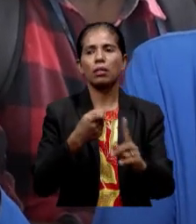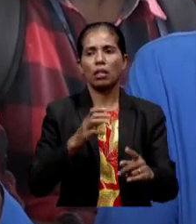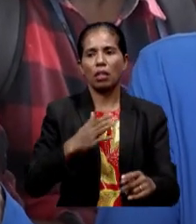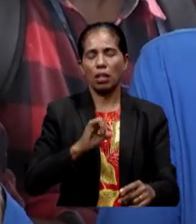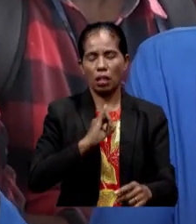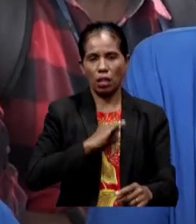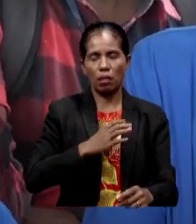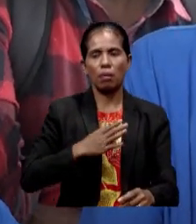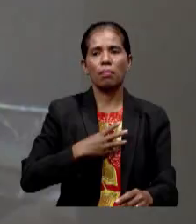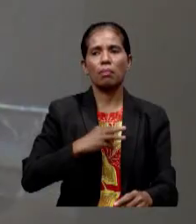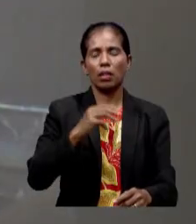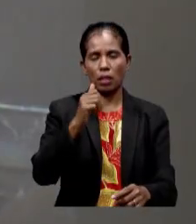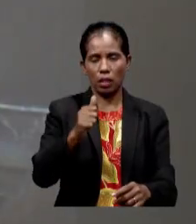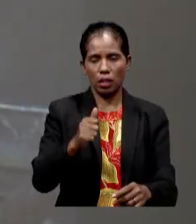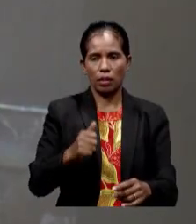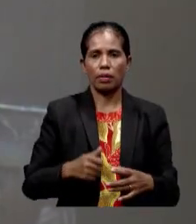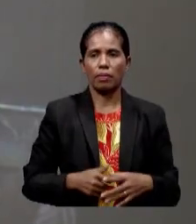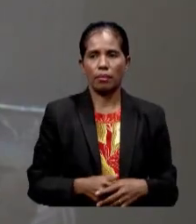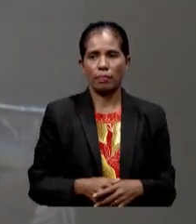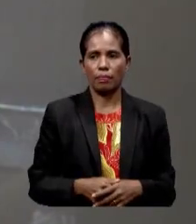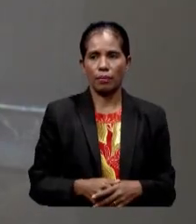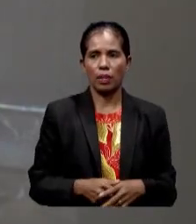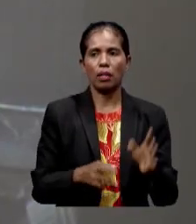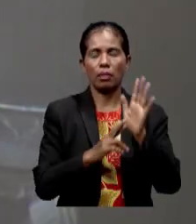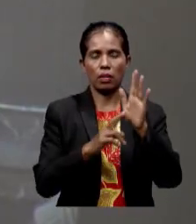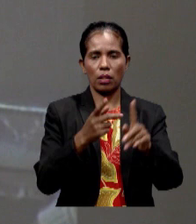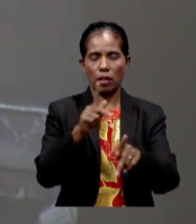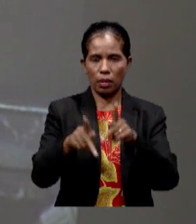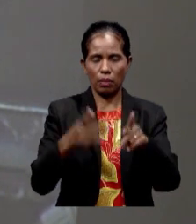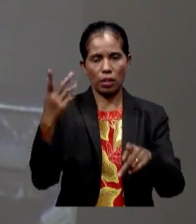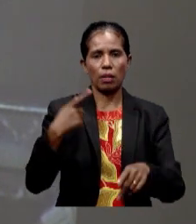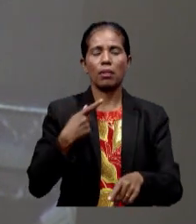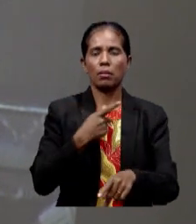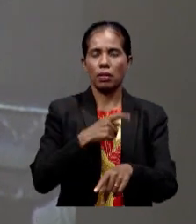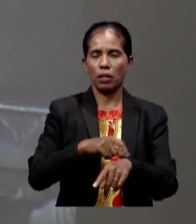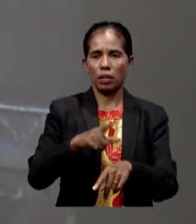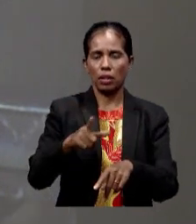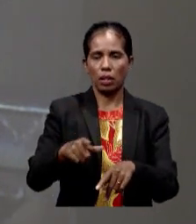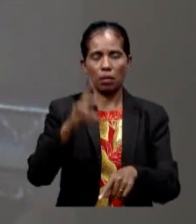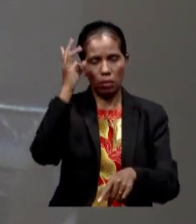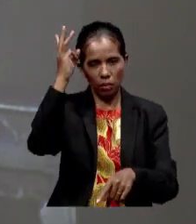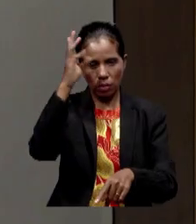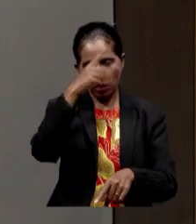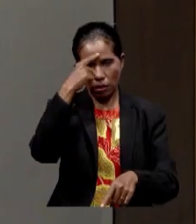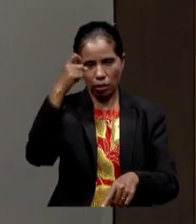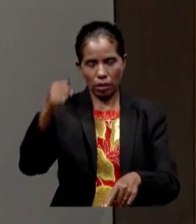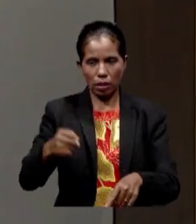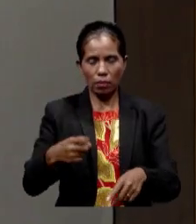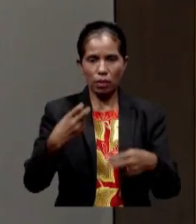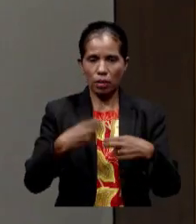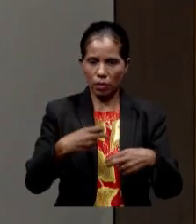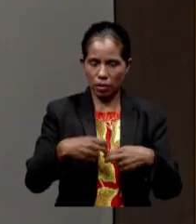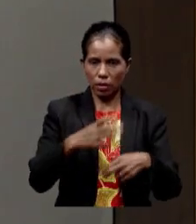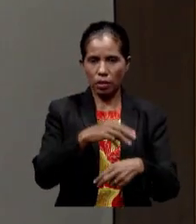te pa relasan familia. Antes, né, representante povo e o Parlamento Nacional preocupa, também desconfiamos o nepotismo